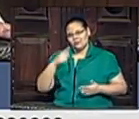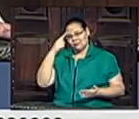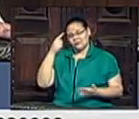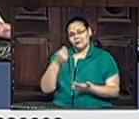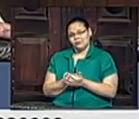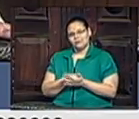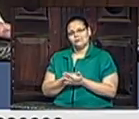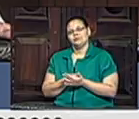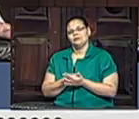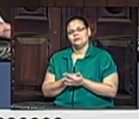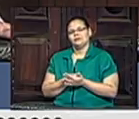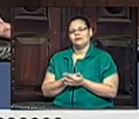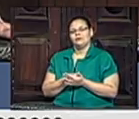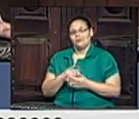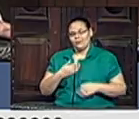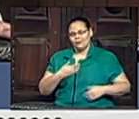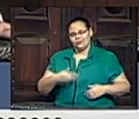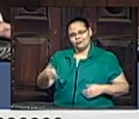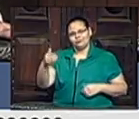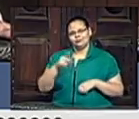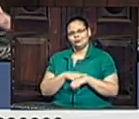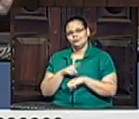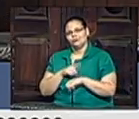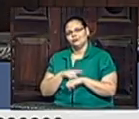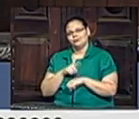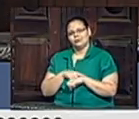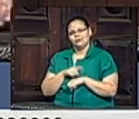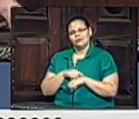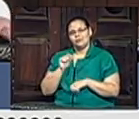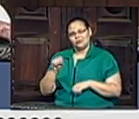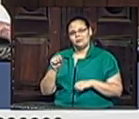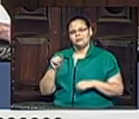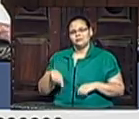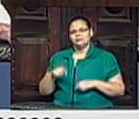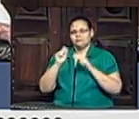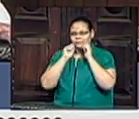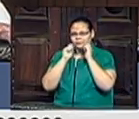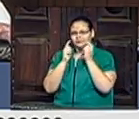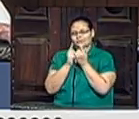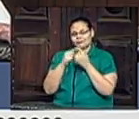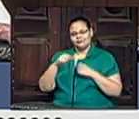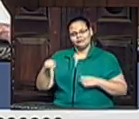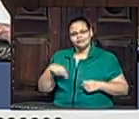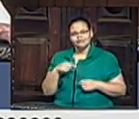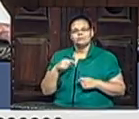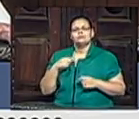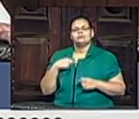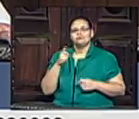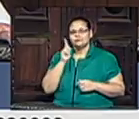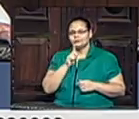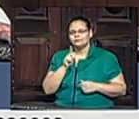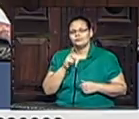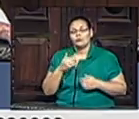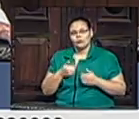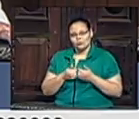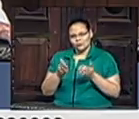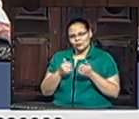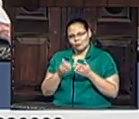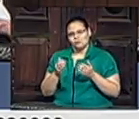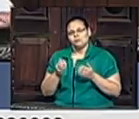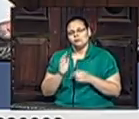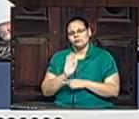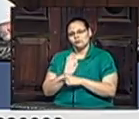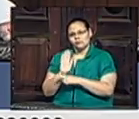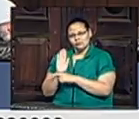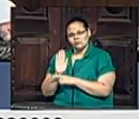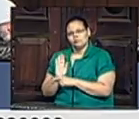decisivas, a partir do momento que essa casa começar a contribuir de uma maneira